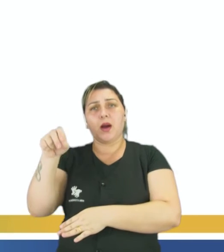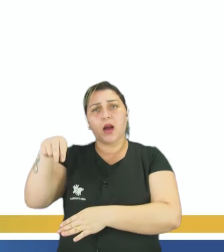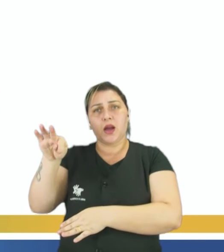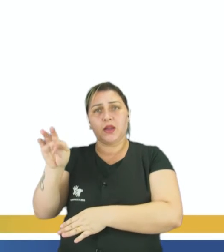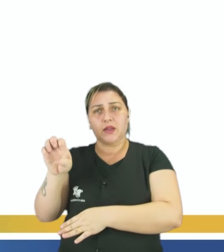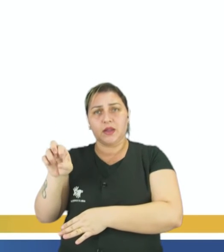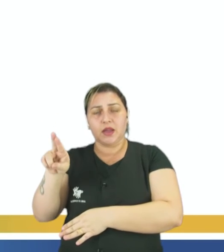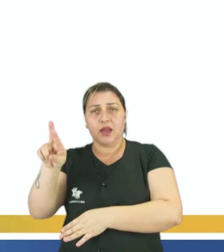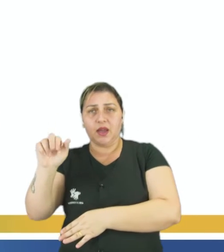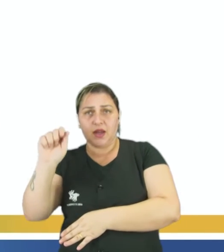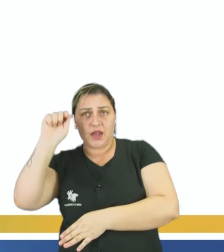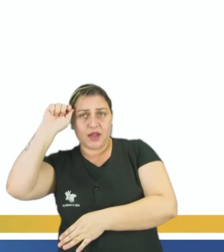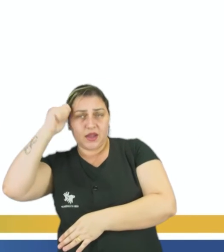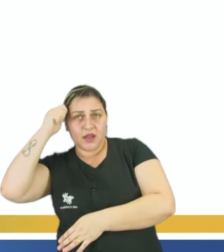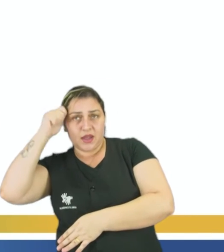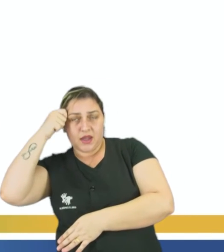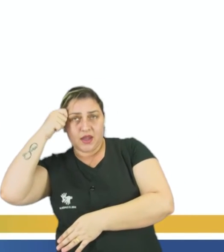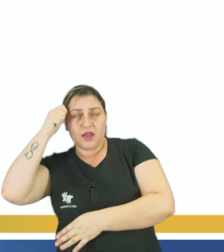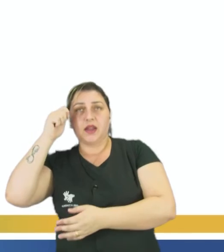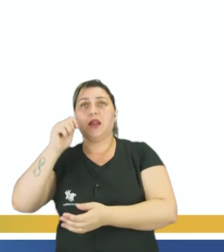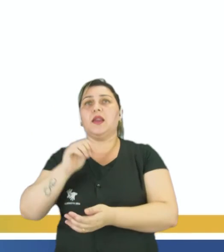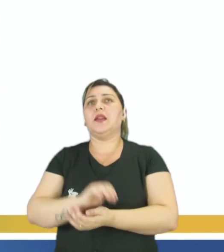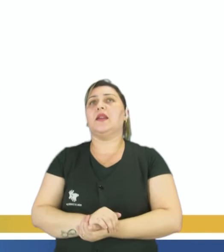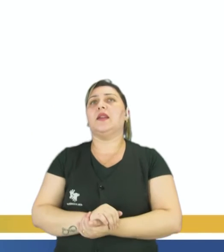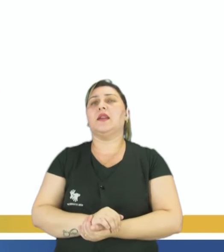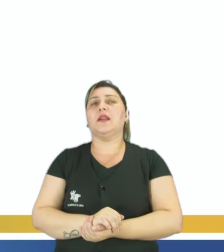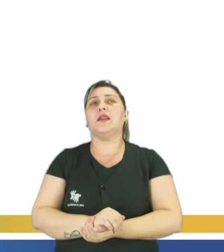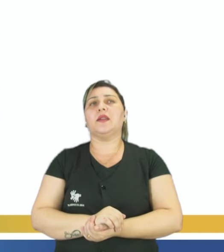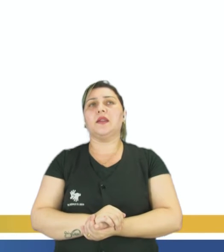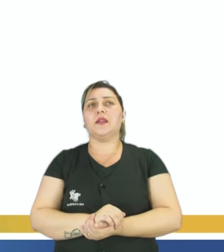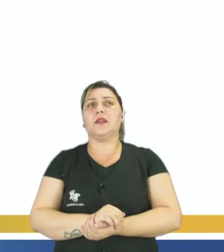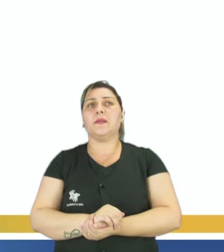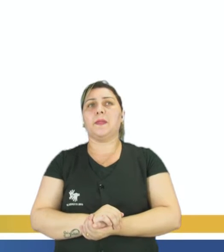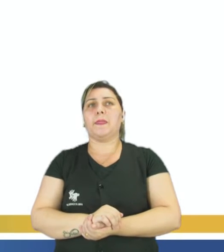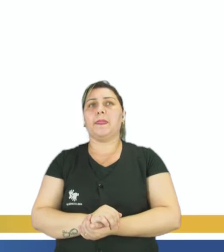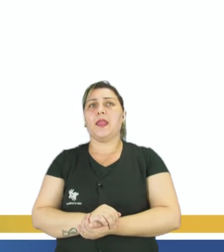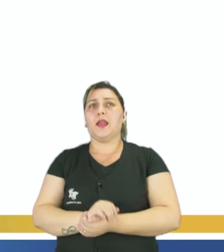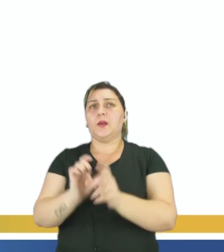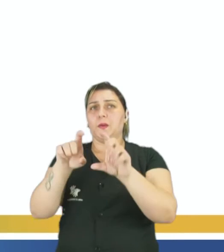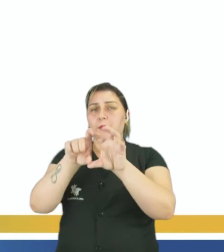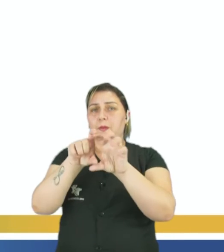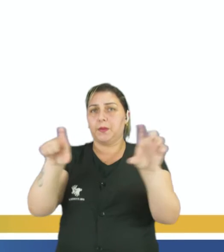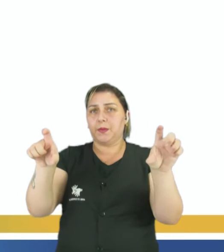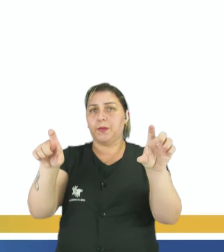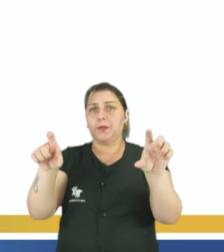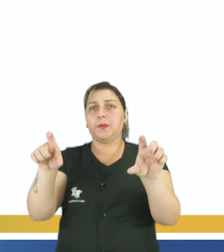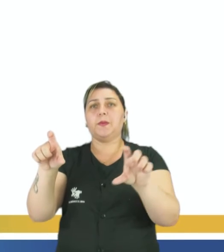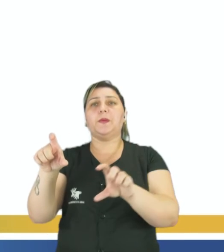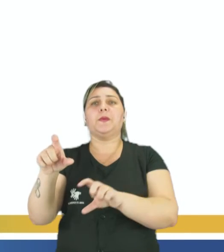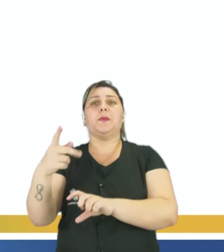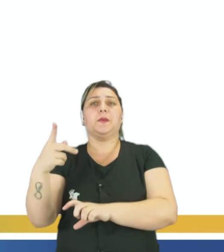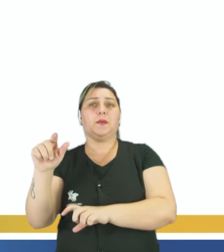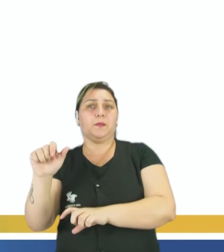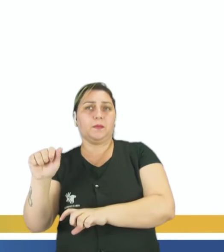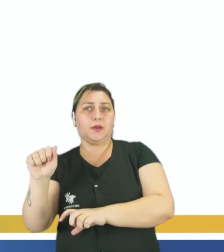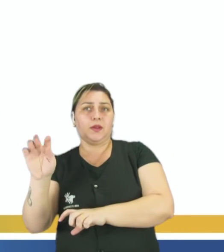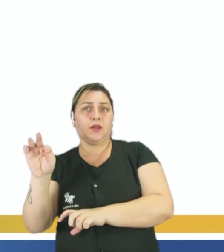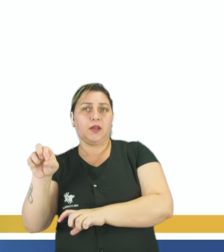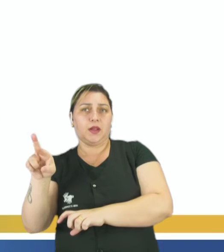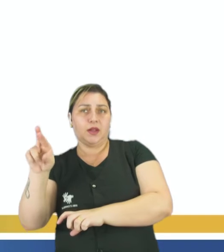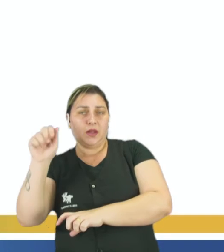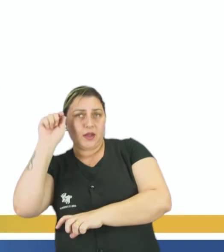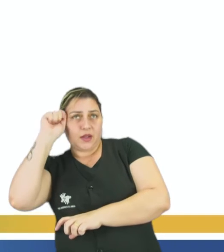Negra, um dos da Marvel, né? Onde se diz assim, trecho da resenha crítica, Pantera Negra de Ryan